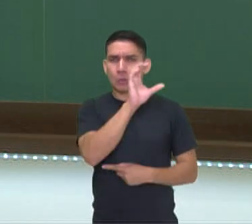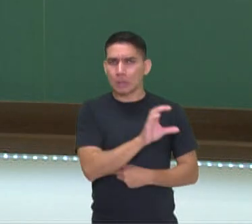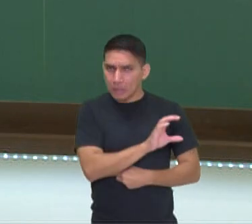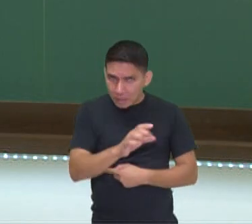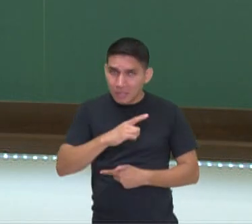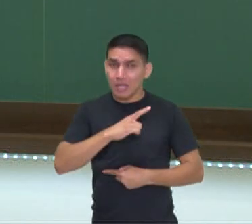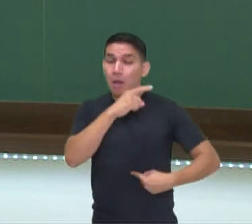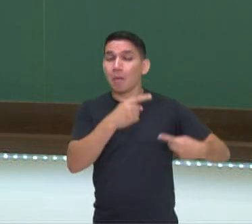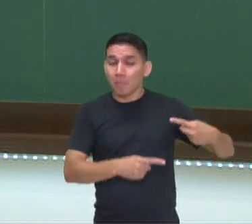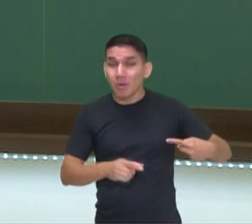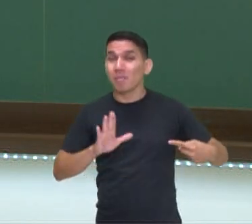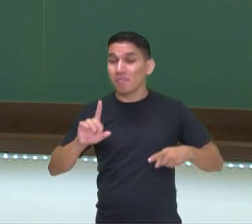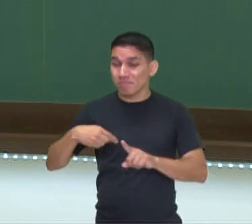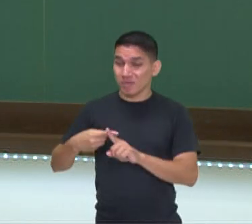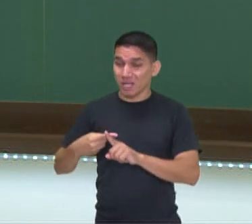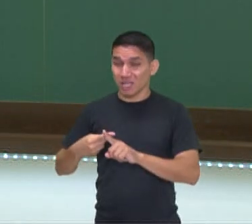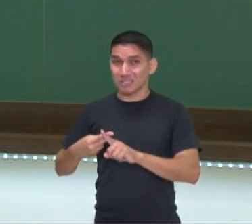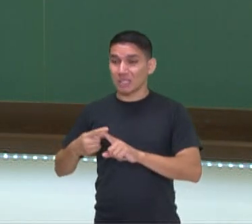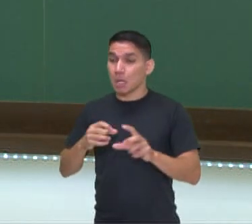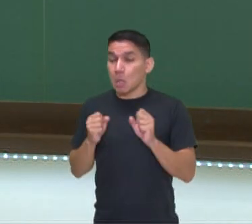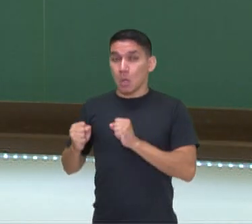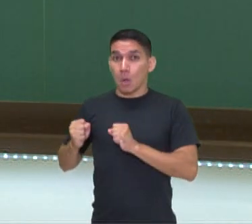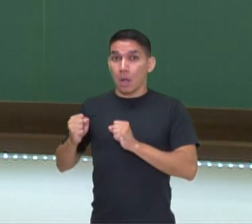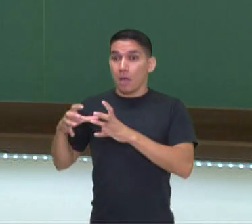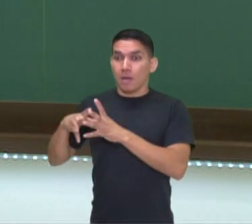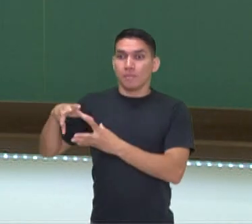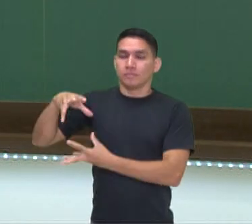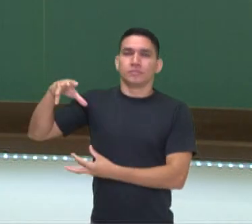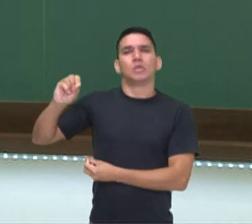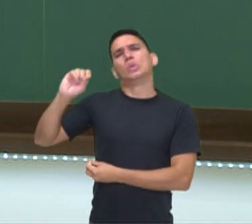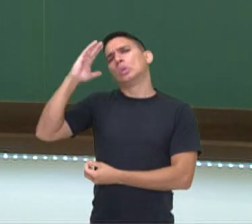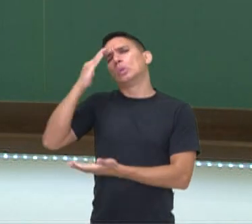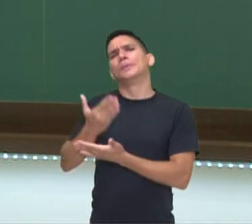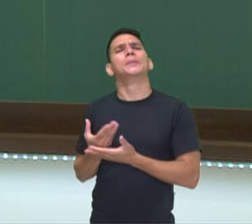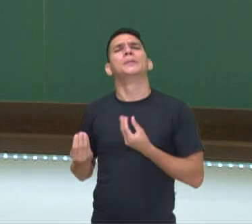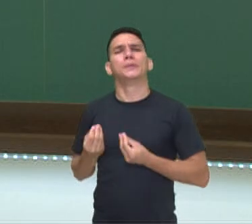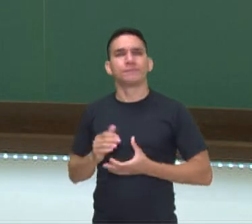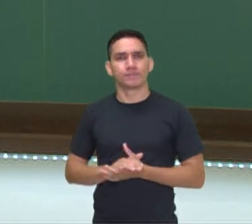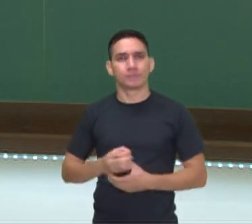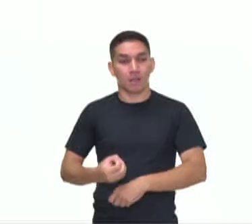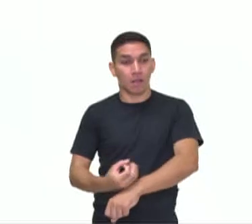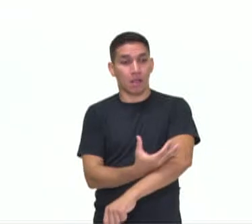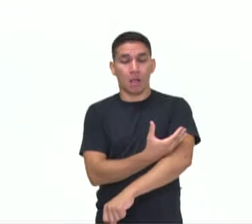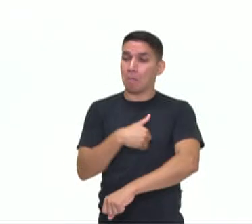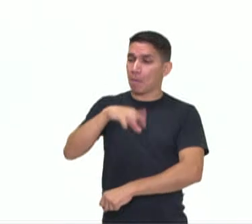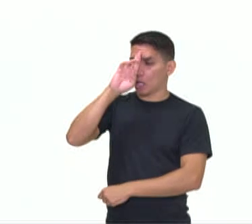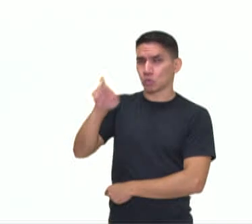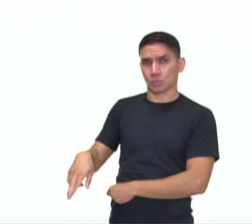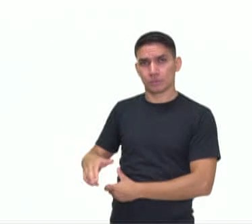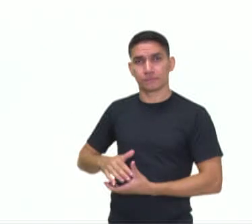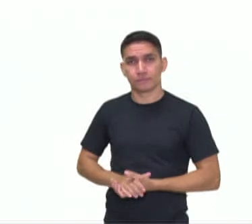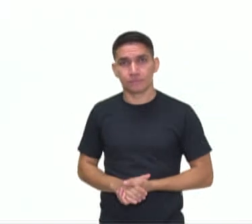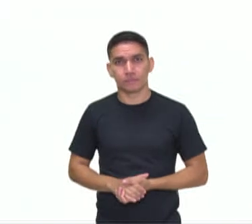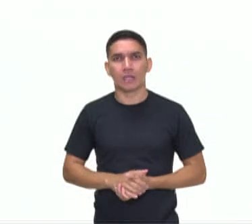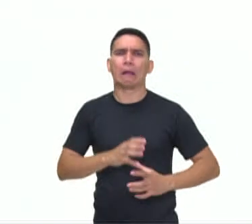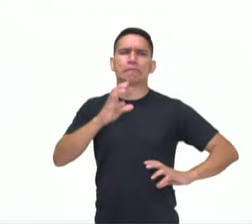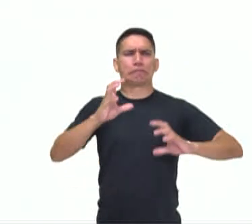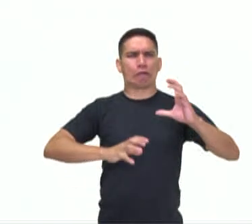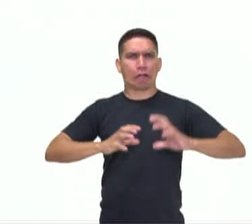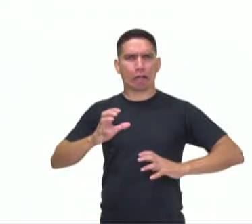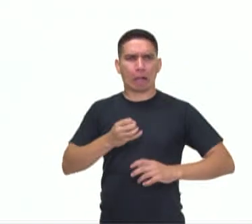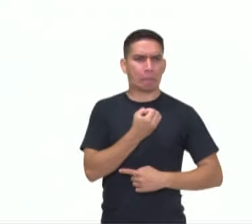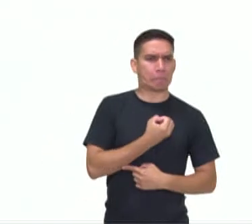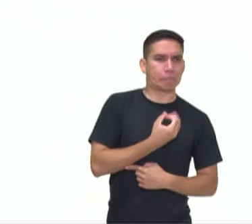poder espiritual, que a gente viu na decadência do Renascimento. Emoções sobre a razão, conflitos antagônicos, bem e